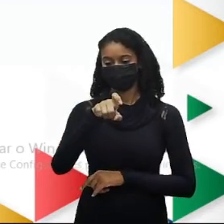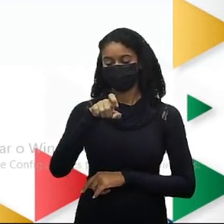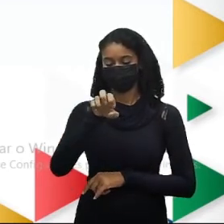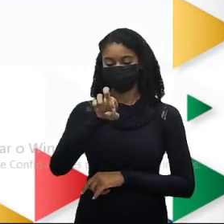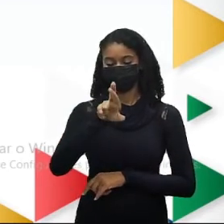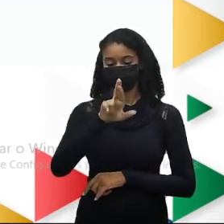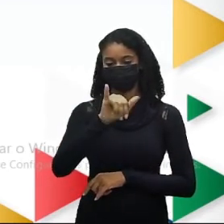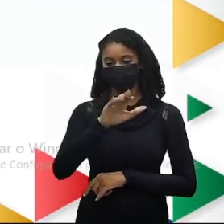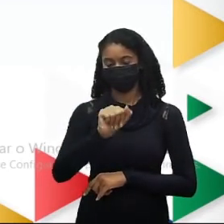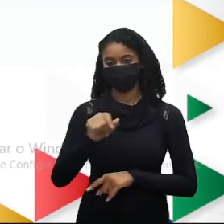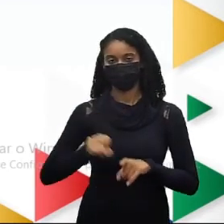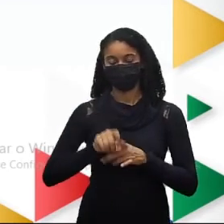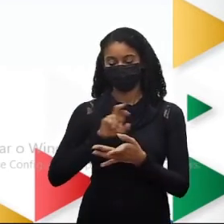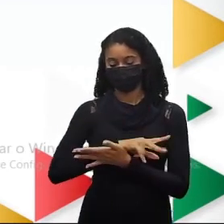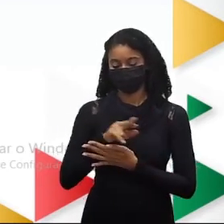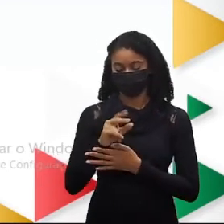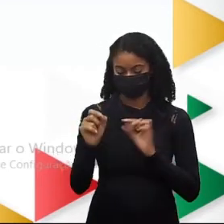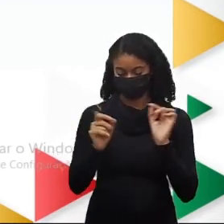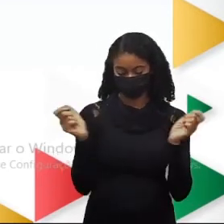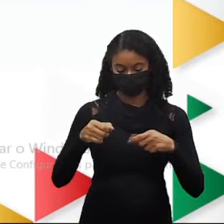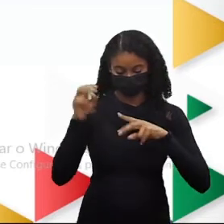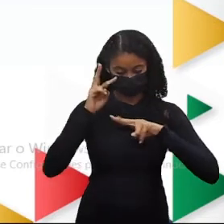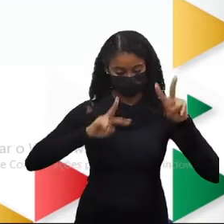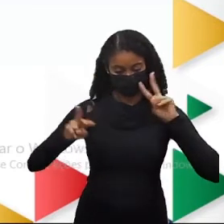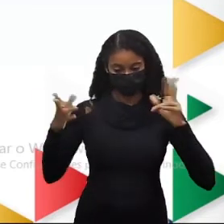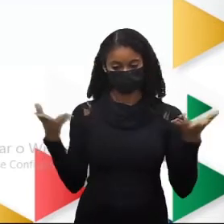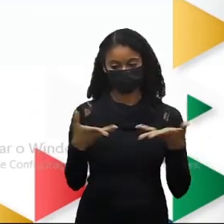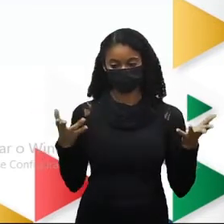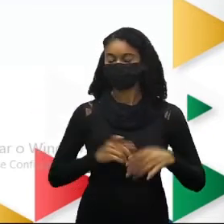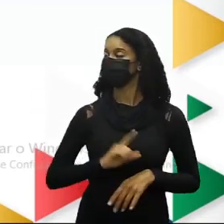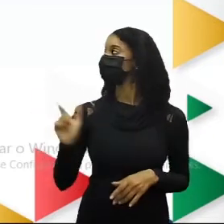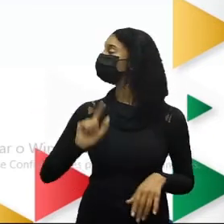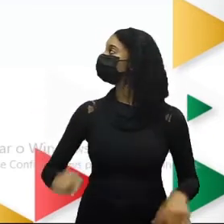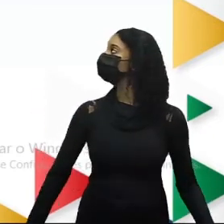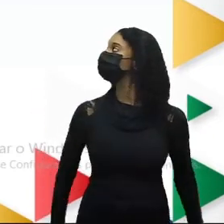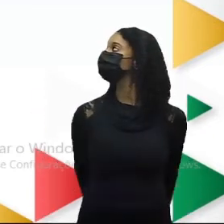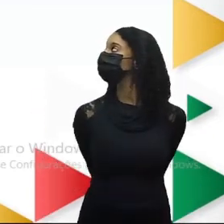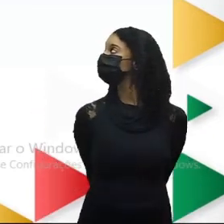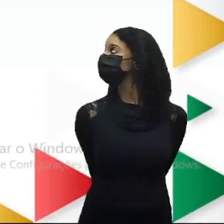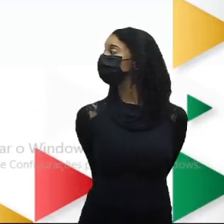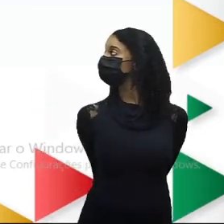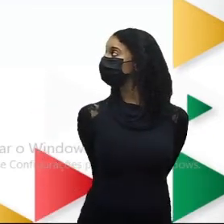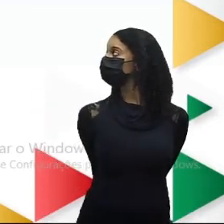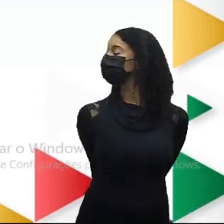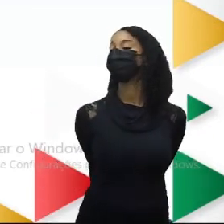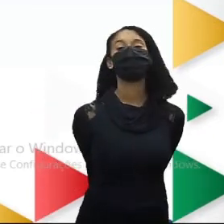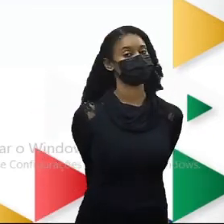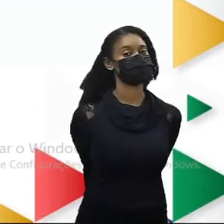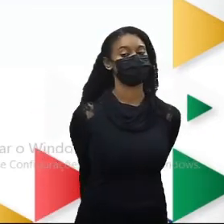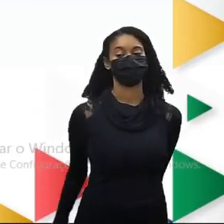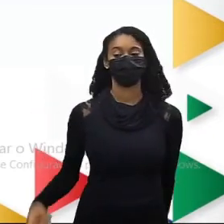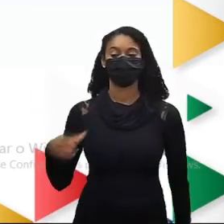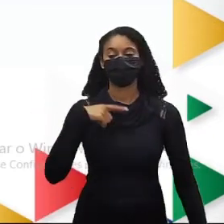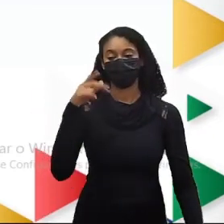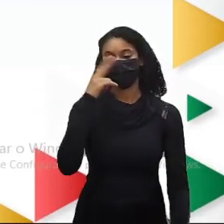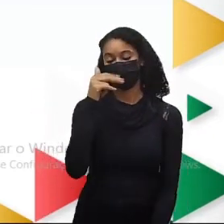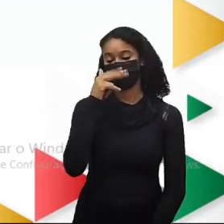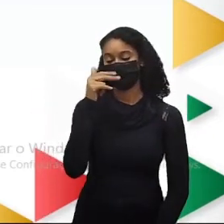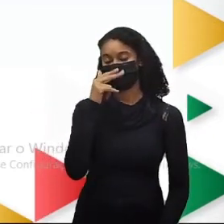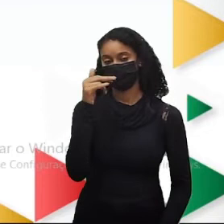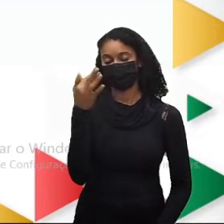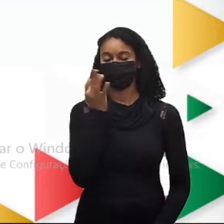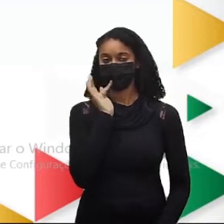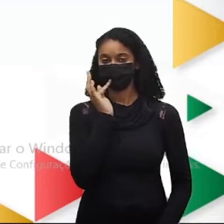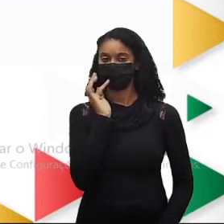Podem observar neste cartoon aqui que nós encontramos a mesma questão, o mesmo